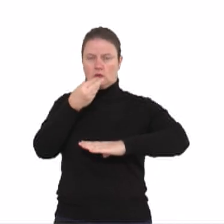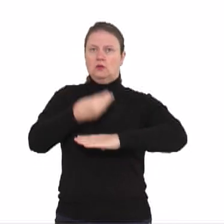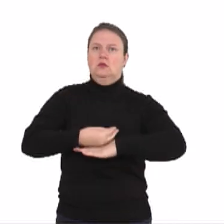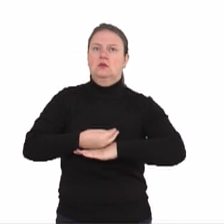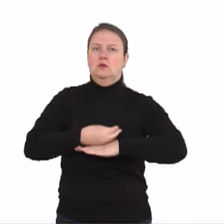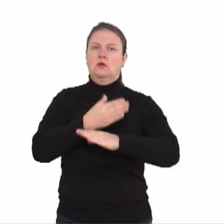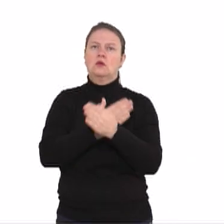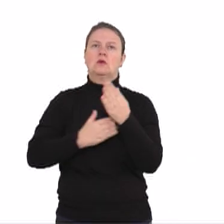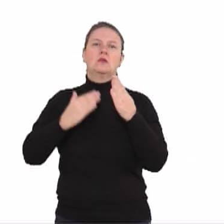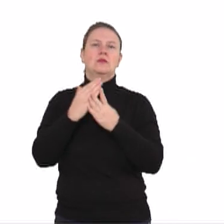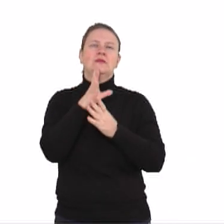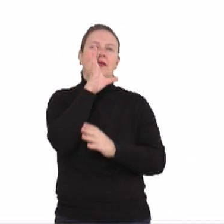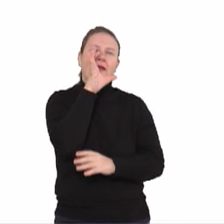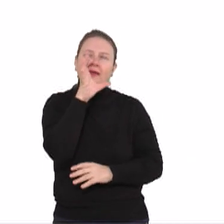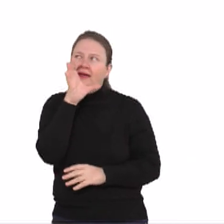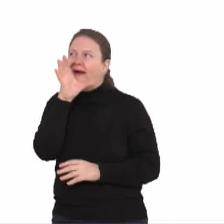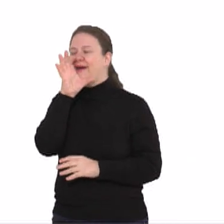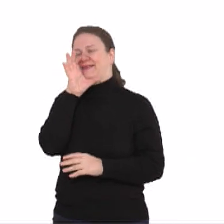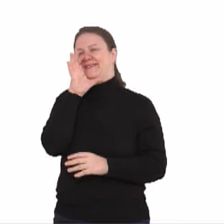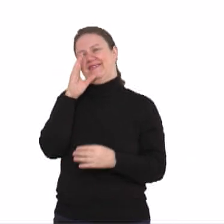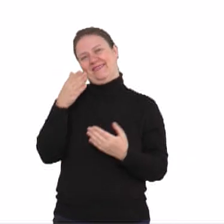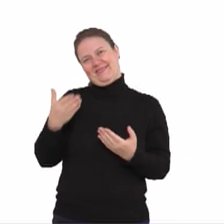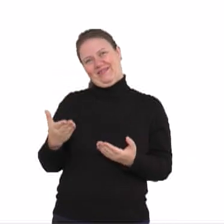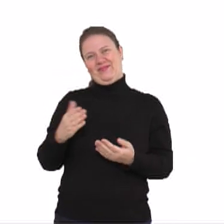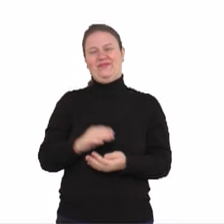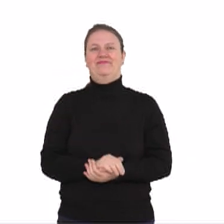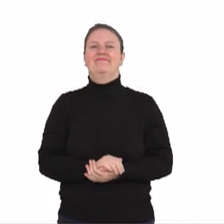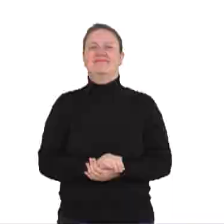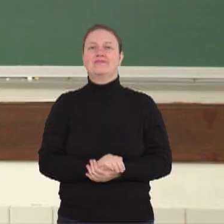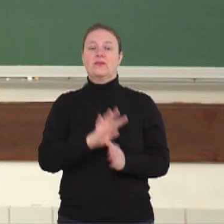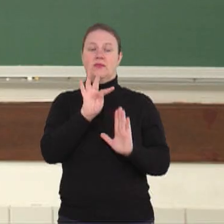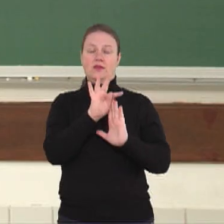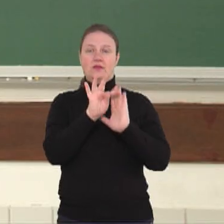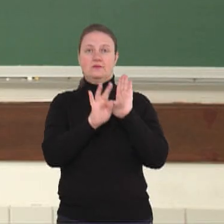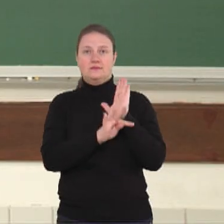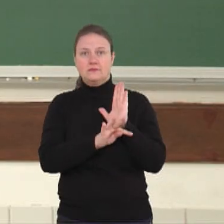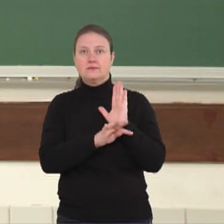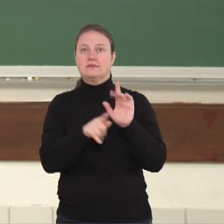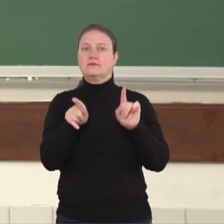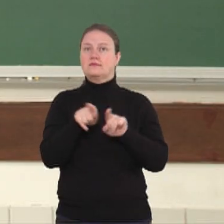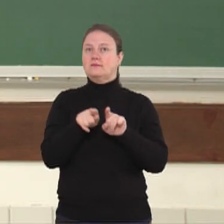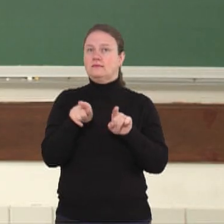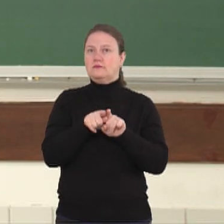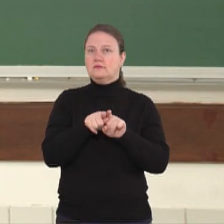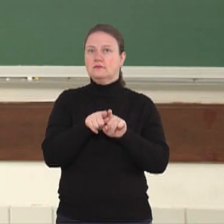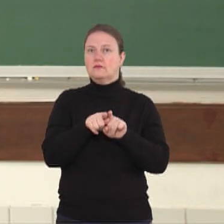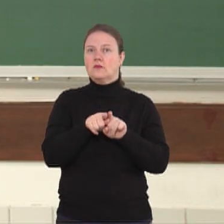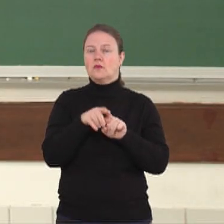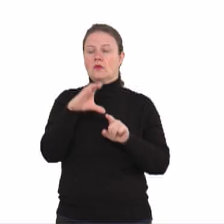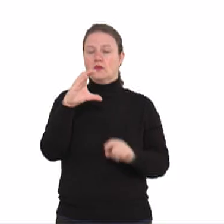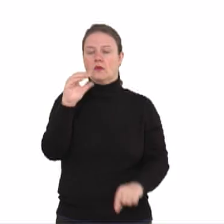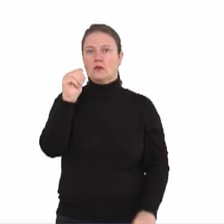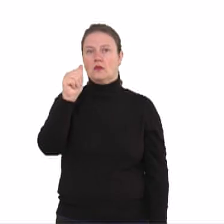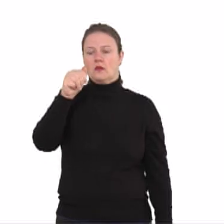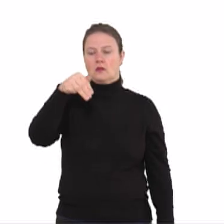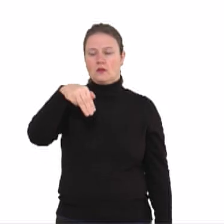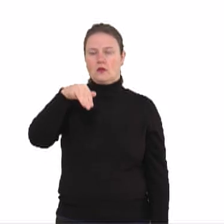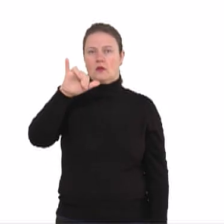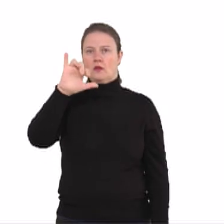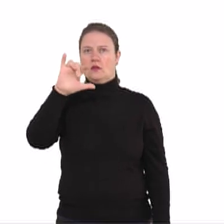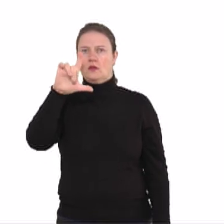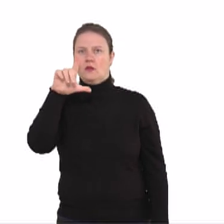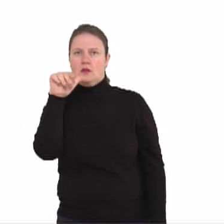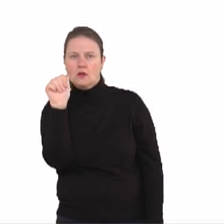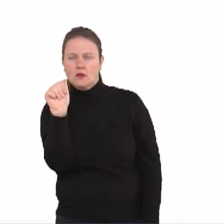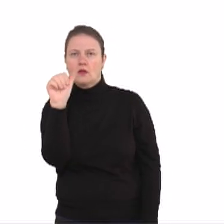ainda mais admiráveis. Esse texto foi escrito por Camila Souza e